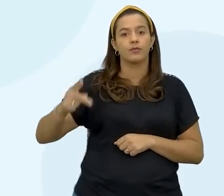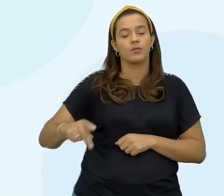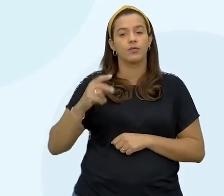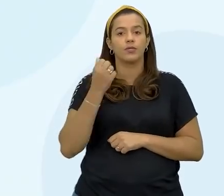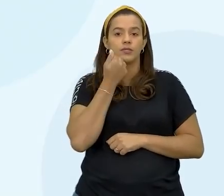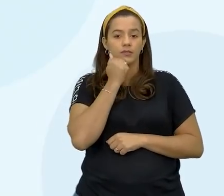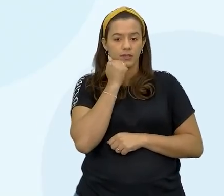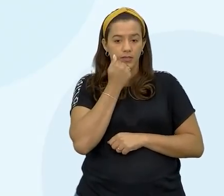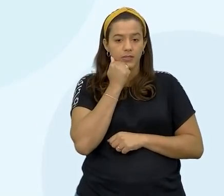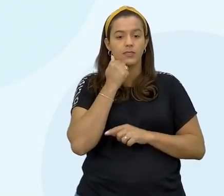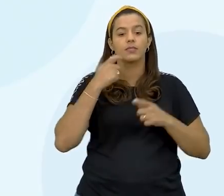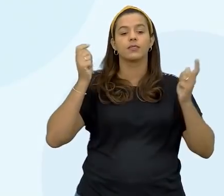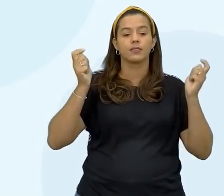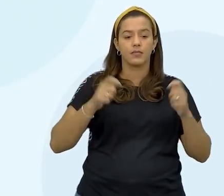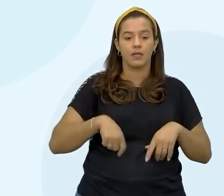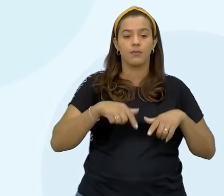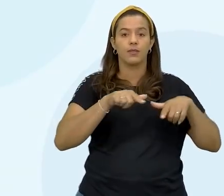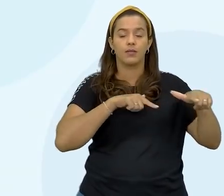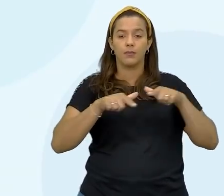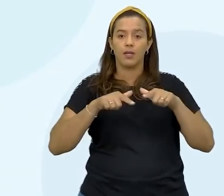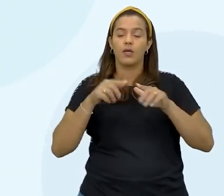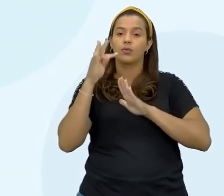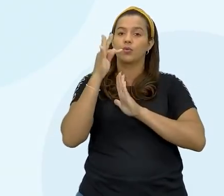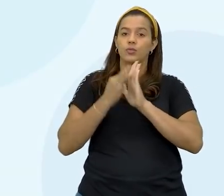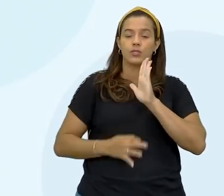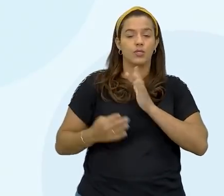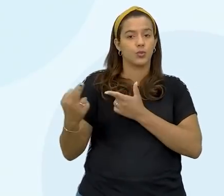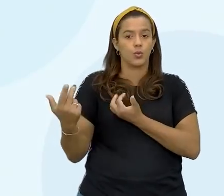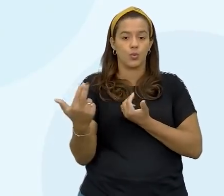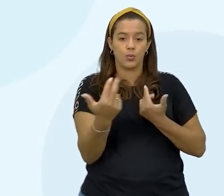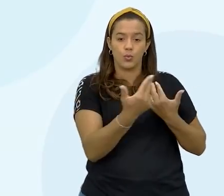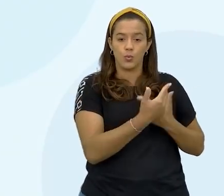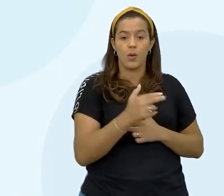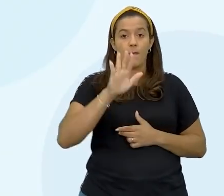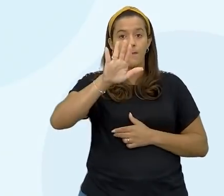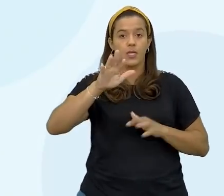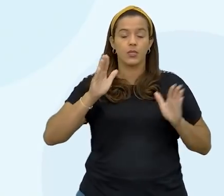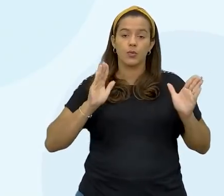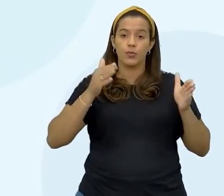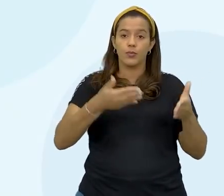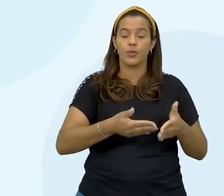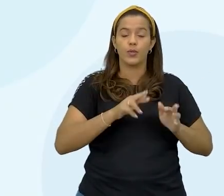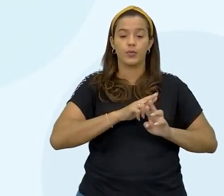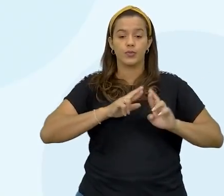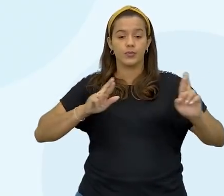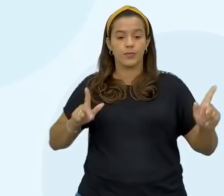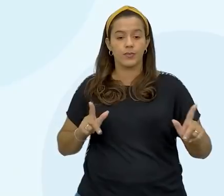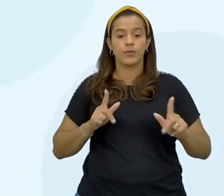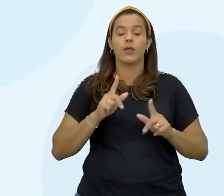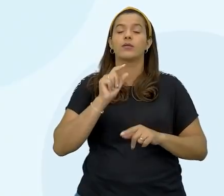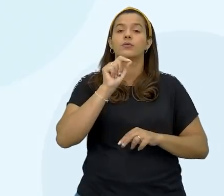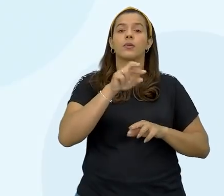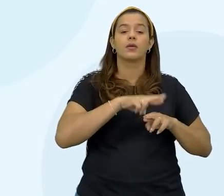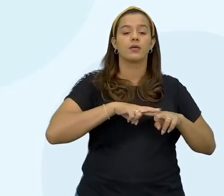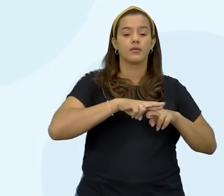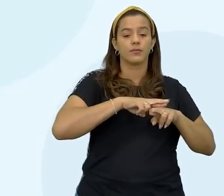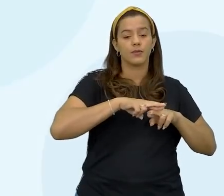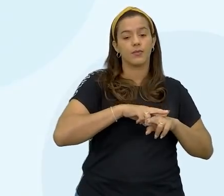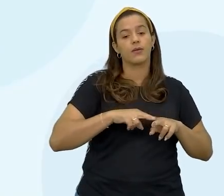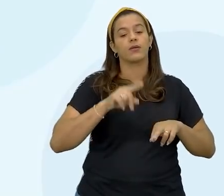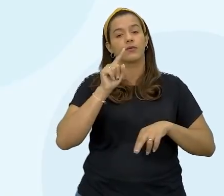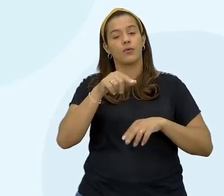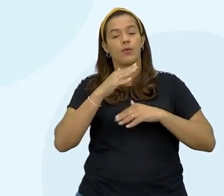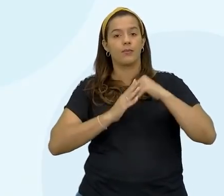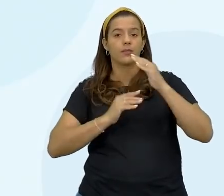poderá trabalhar com os mesmos textos com um foco diferenciado aí para retomar, por exemplo, a habilidade do